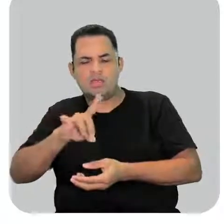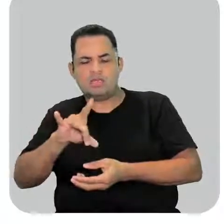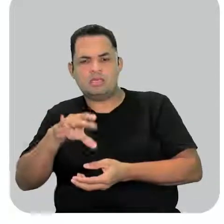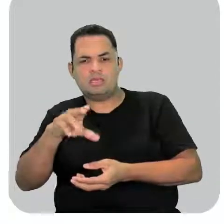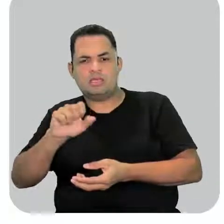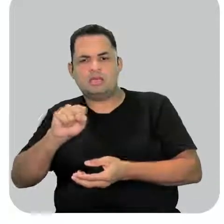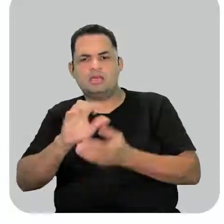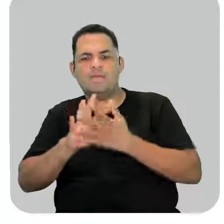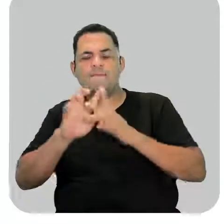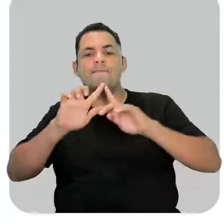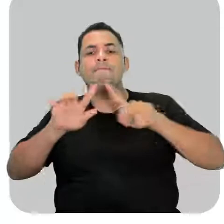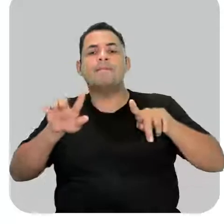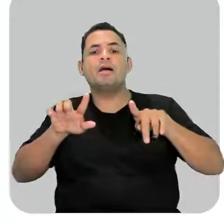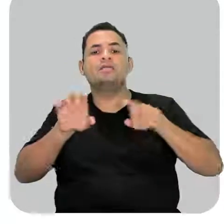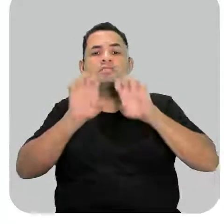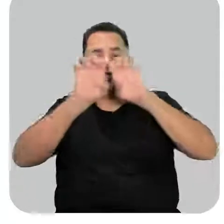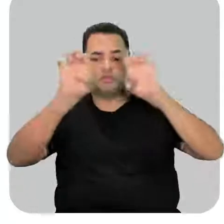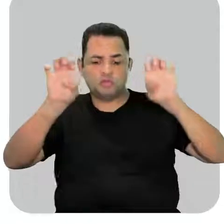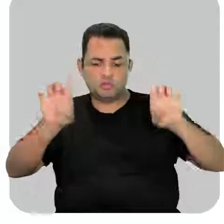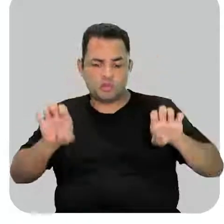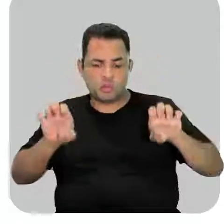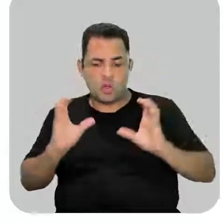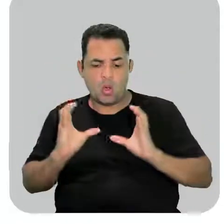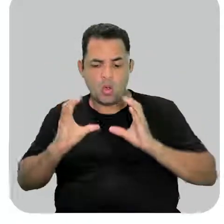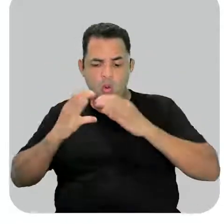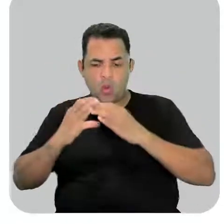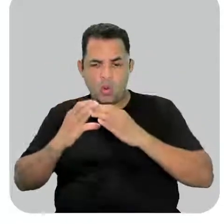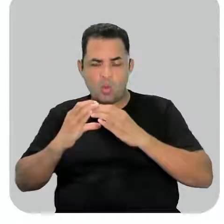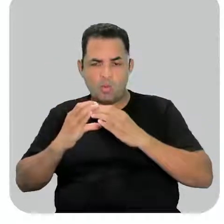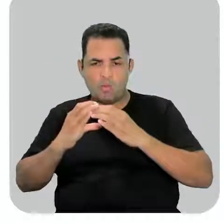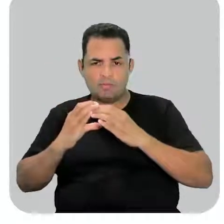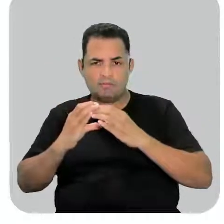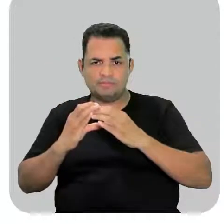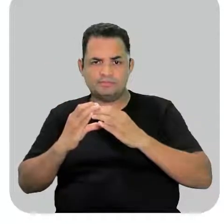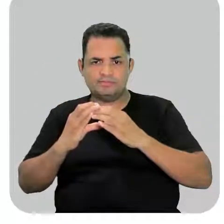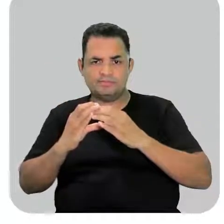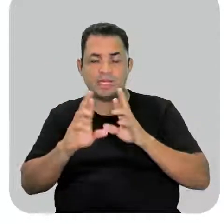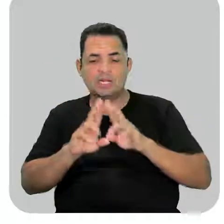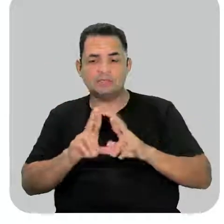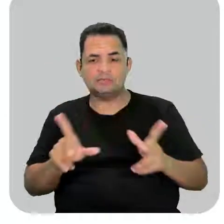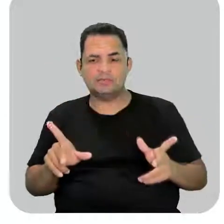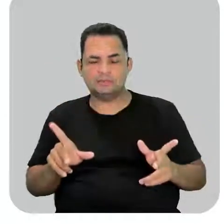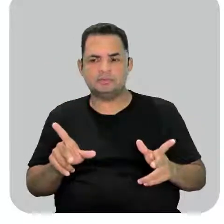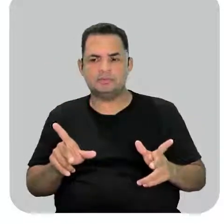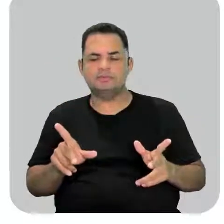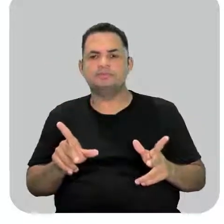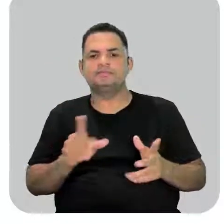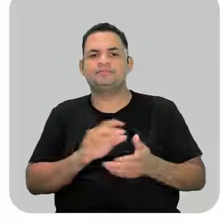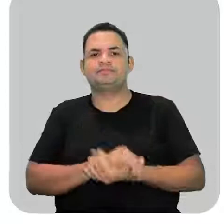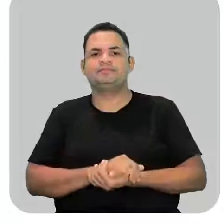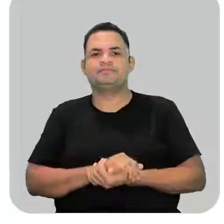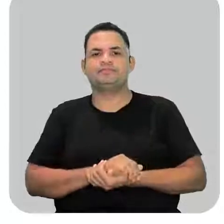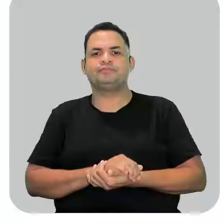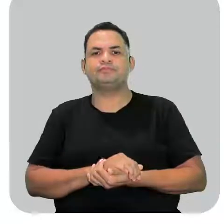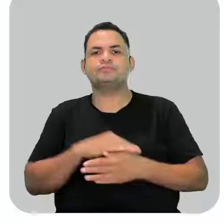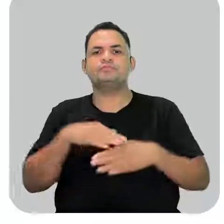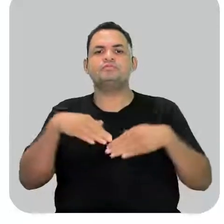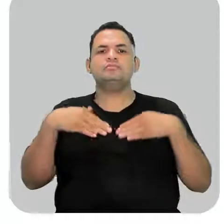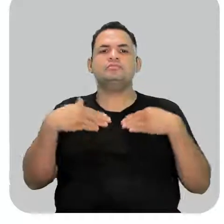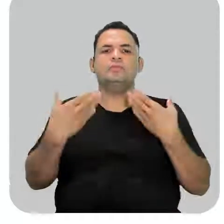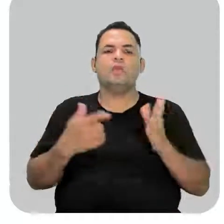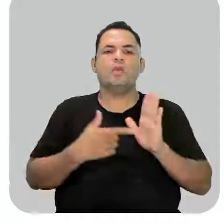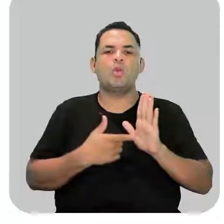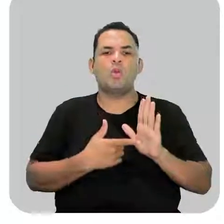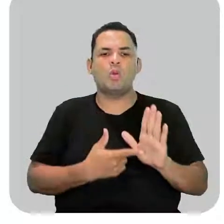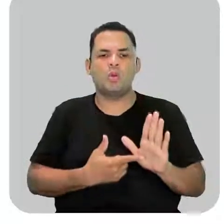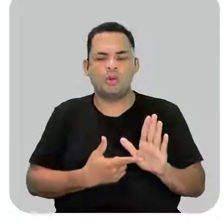fórmula estrutural, o seu grupo funcional é diferente, tá? Quando a gente for representar